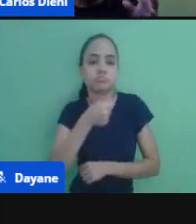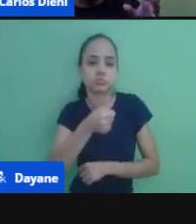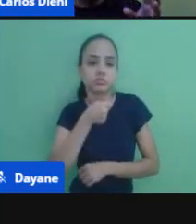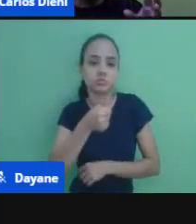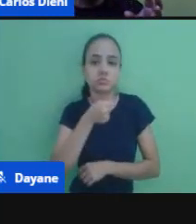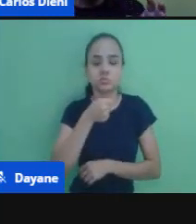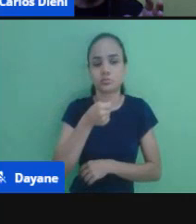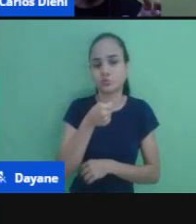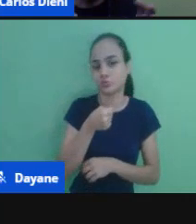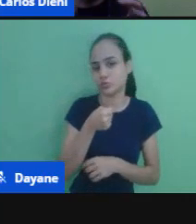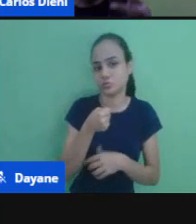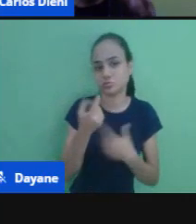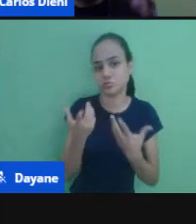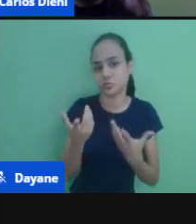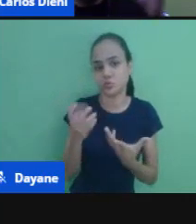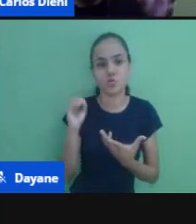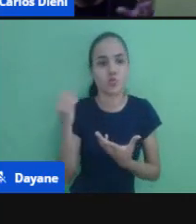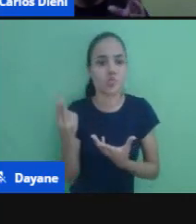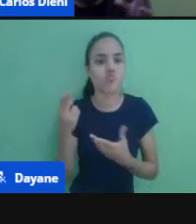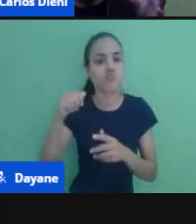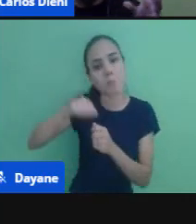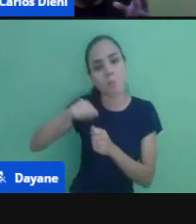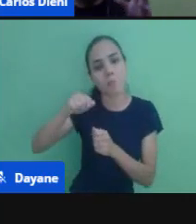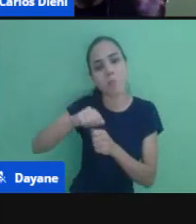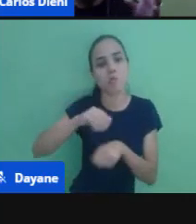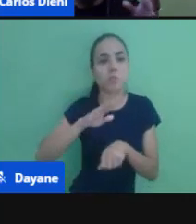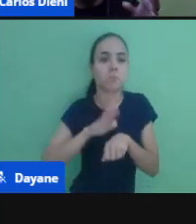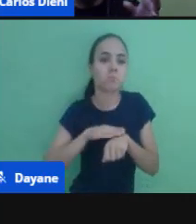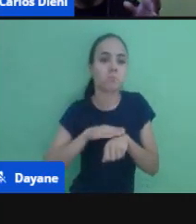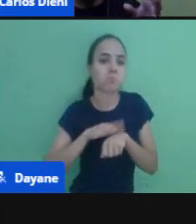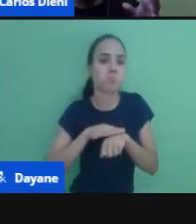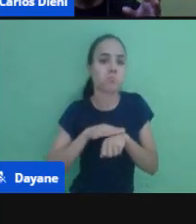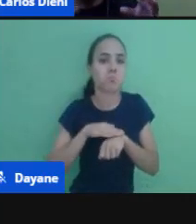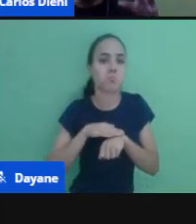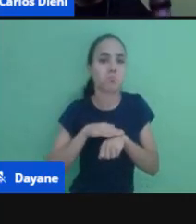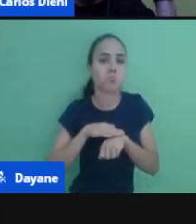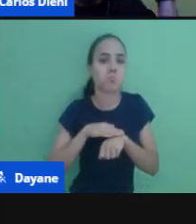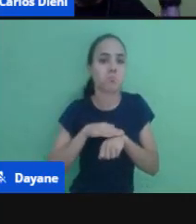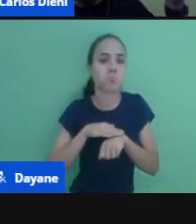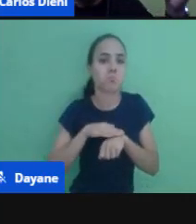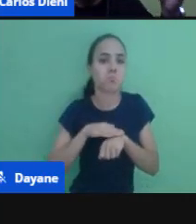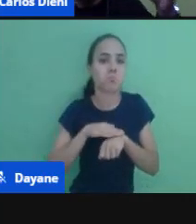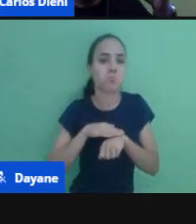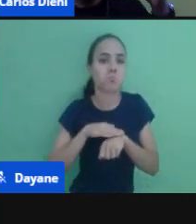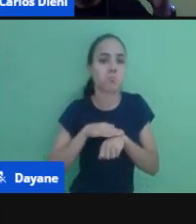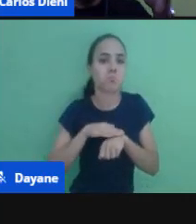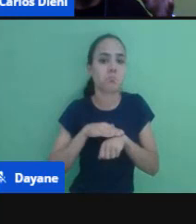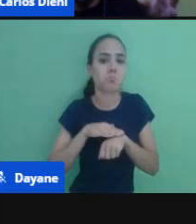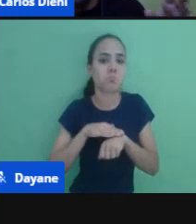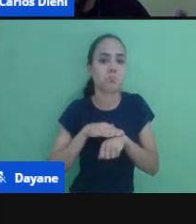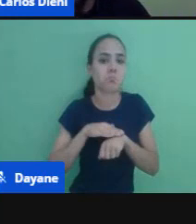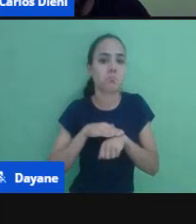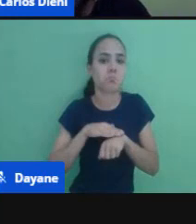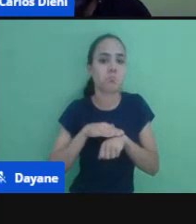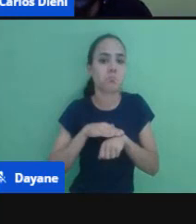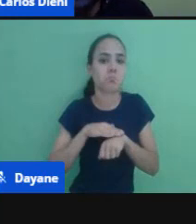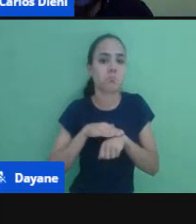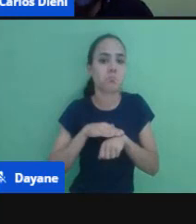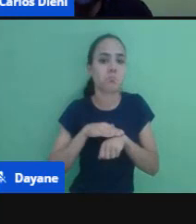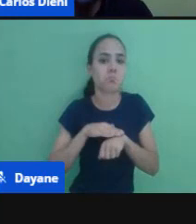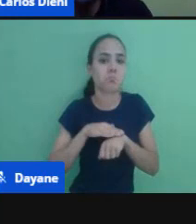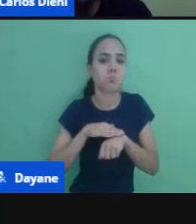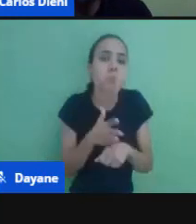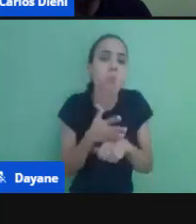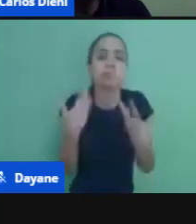alguma ação também? Que ação que vai ser essa? Como que ele vai agir? O que, que vai ser o ambiente que eu vou mostrar?